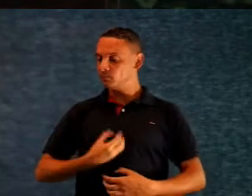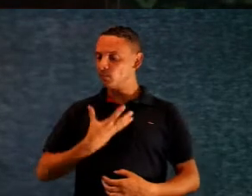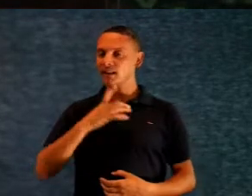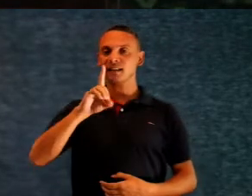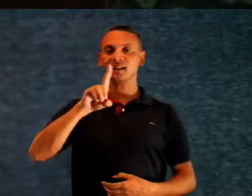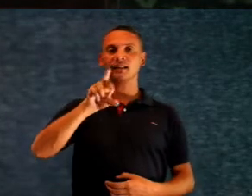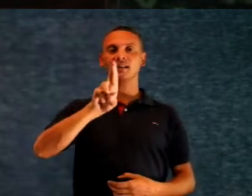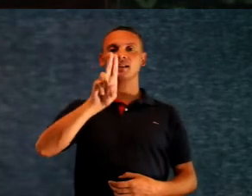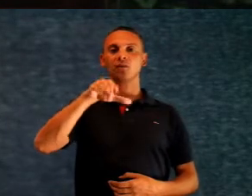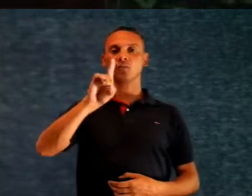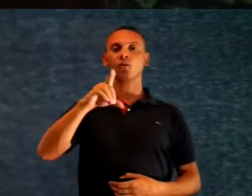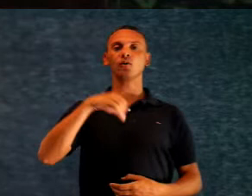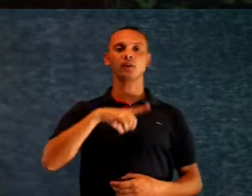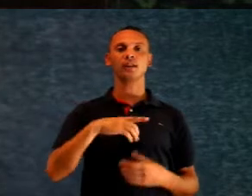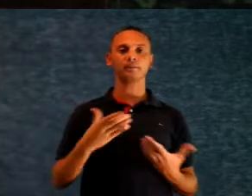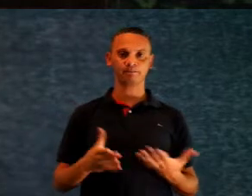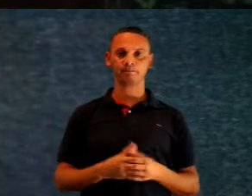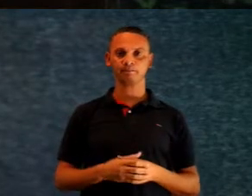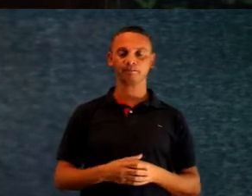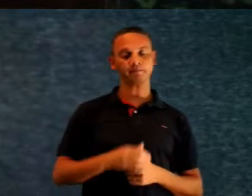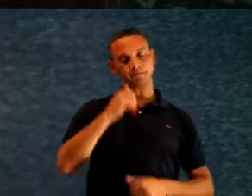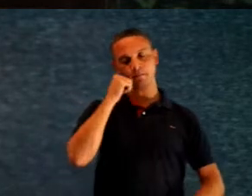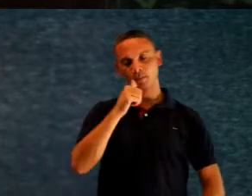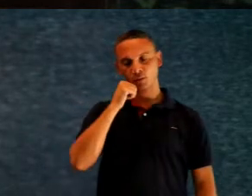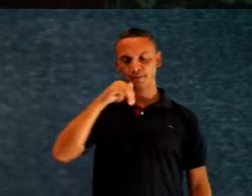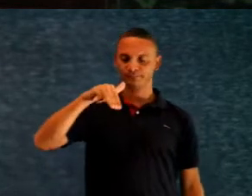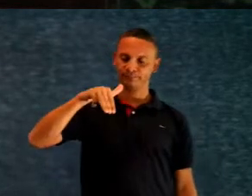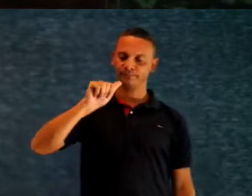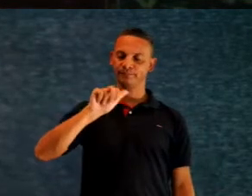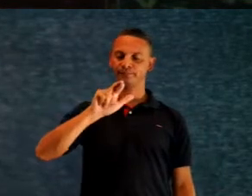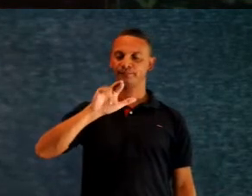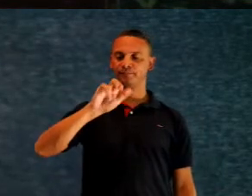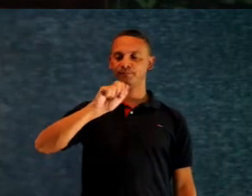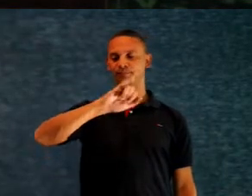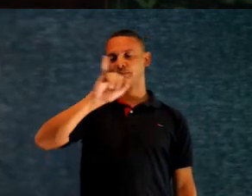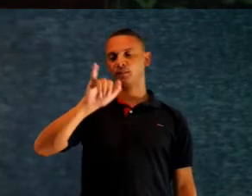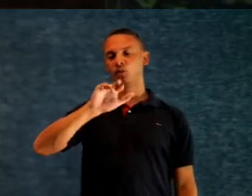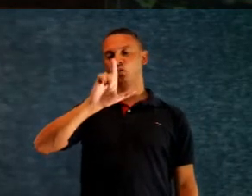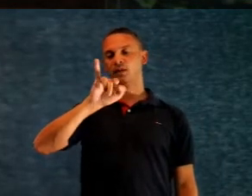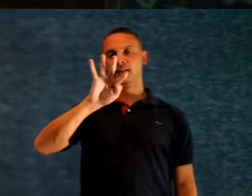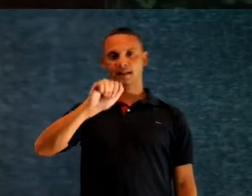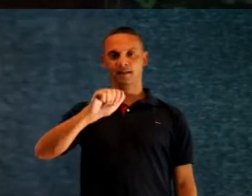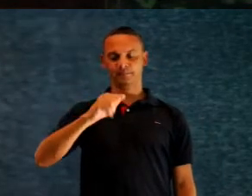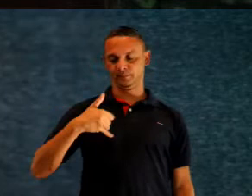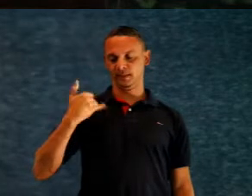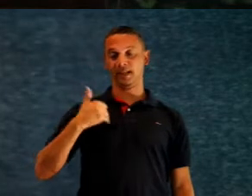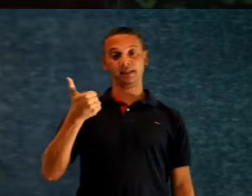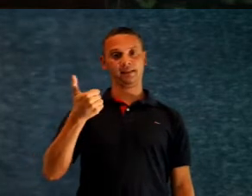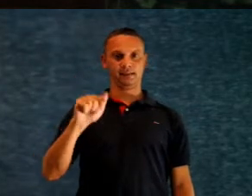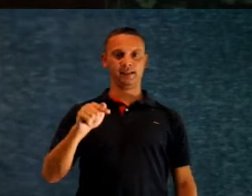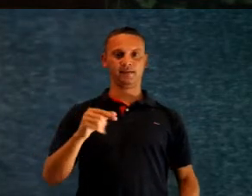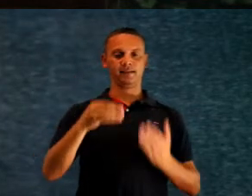Com apenas 17 anos de idade, Maria Julieta escreveu A Busca, publicada pela José Olímpio